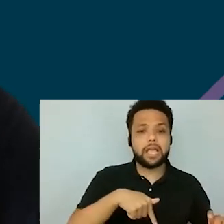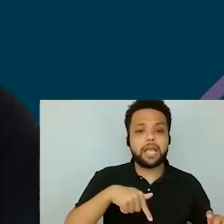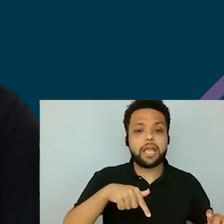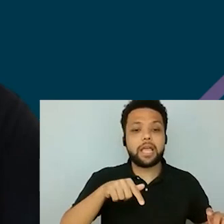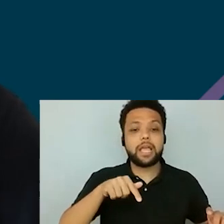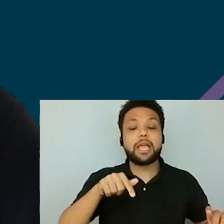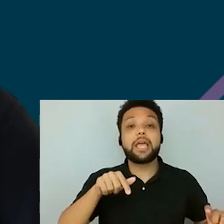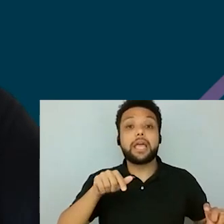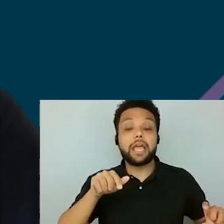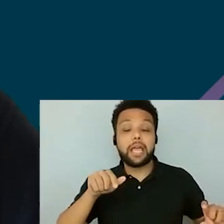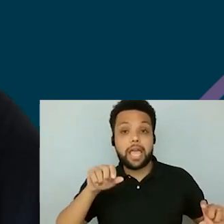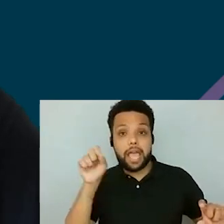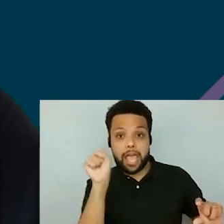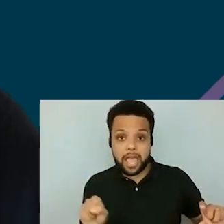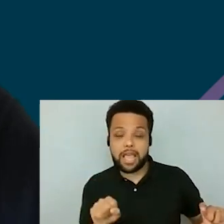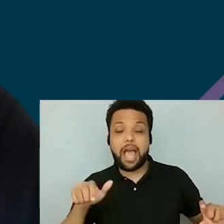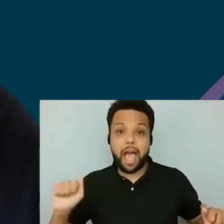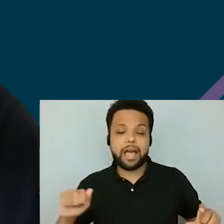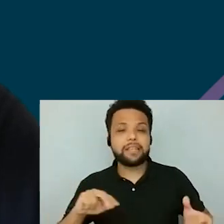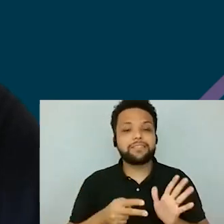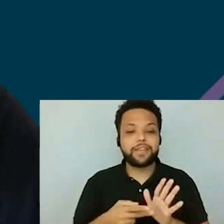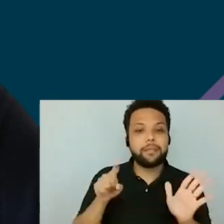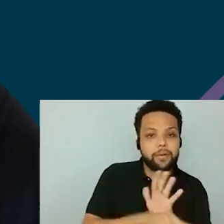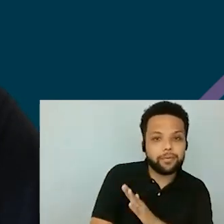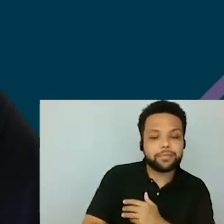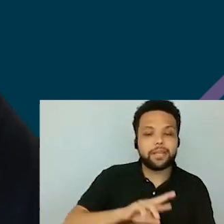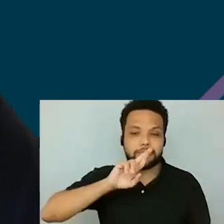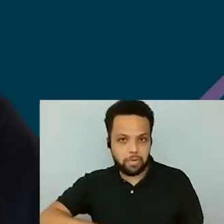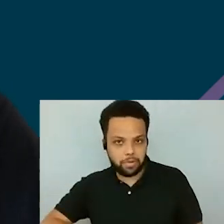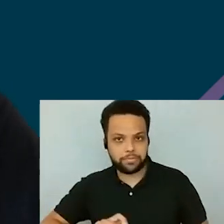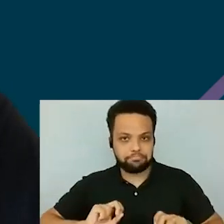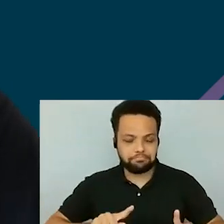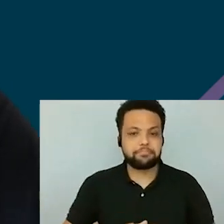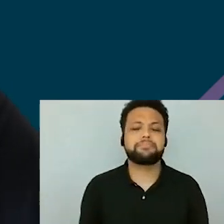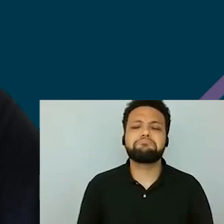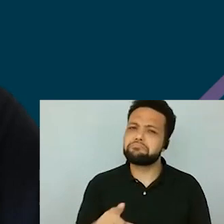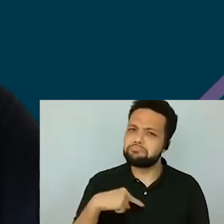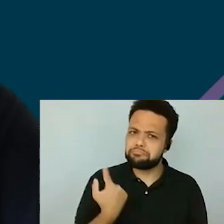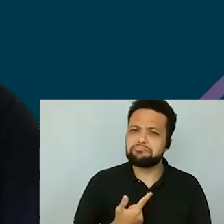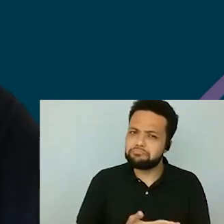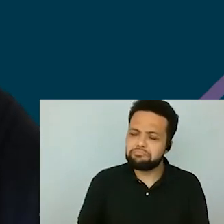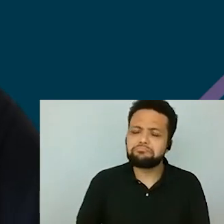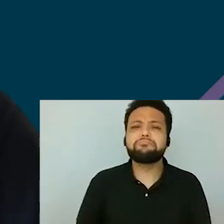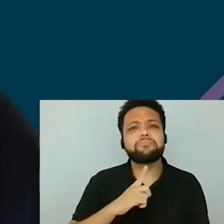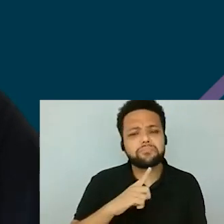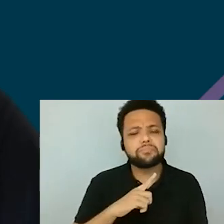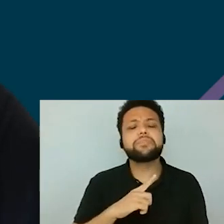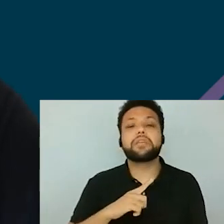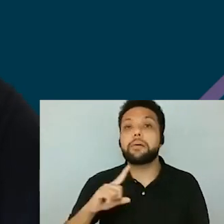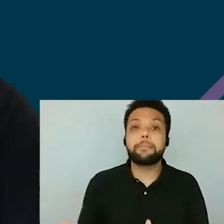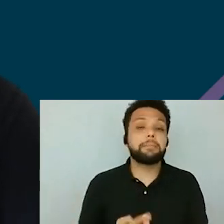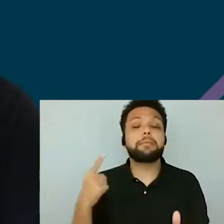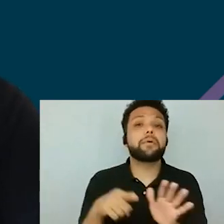respostas. Podem ficar à vontade para colocar mais perguntinhas ali. Enquanto isso, para a gente começar, meninas, temos aqui uma primeira pergunta que